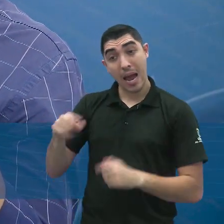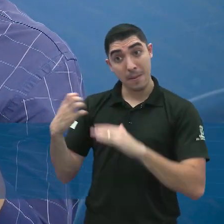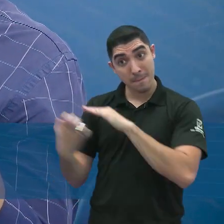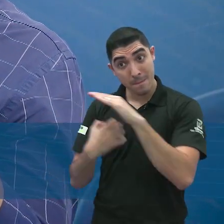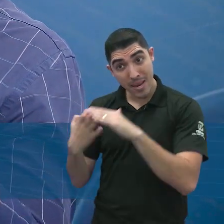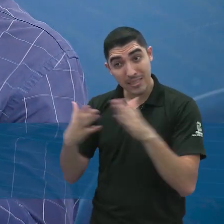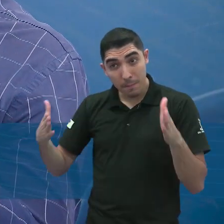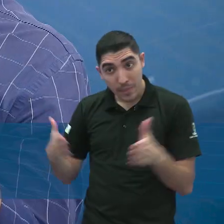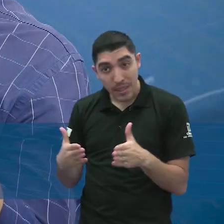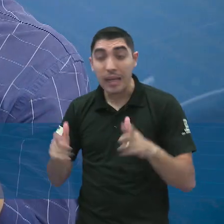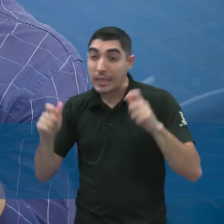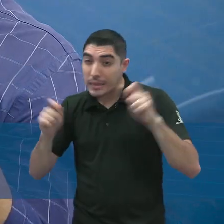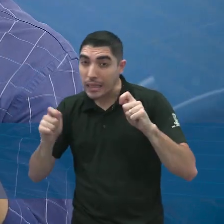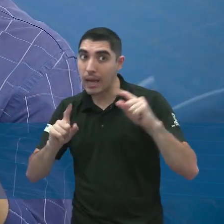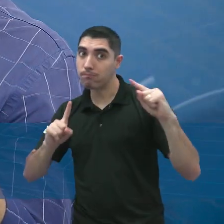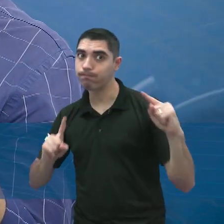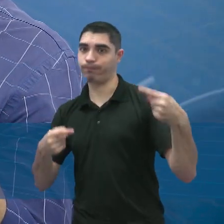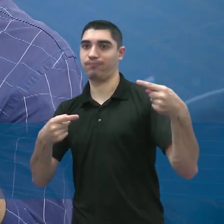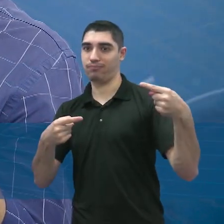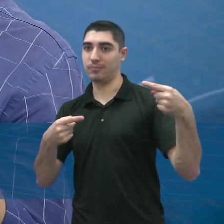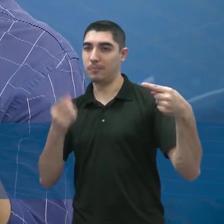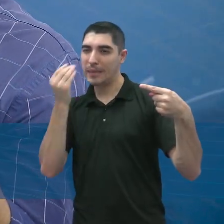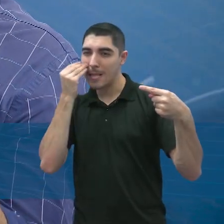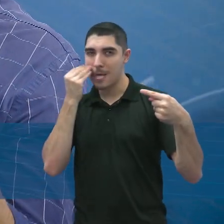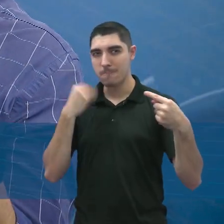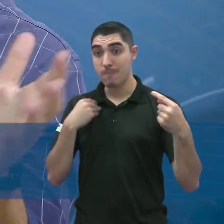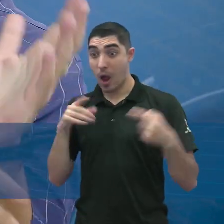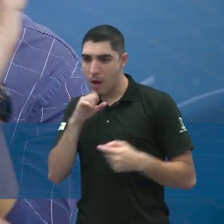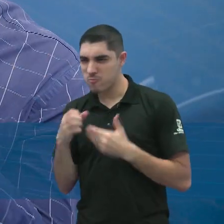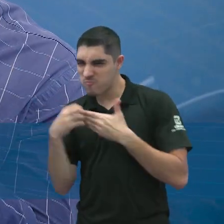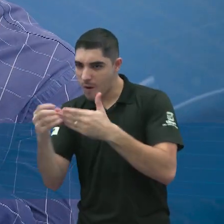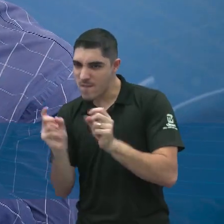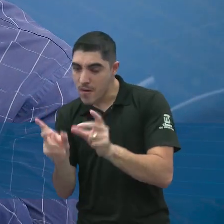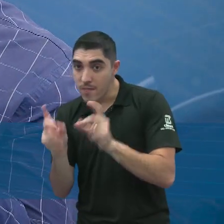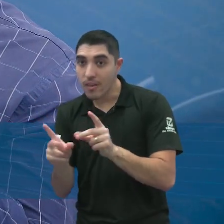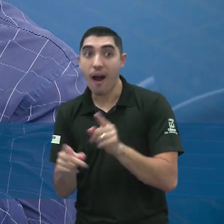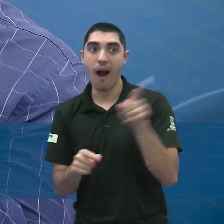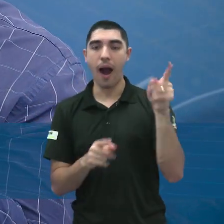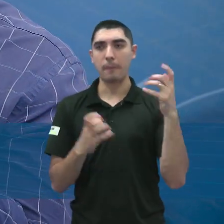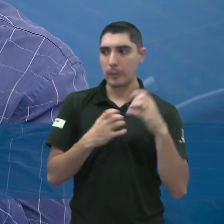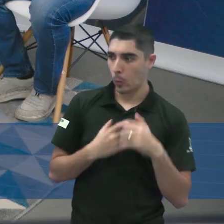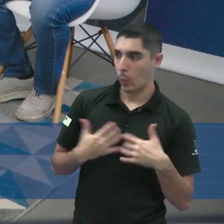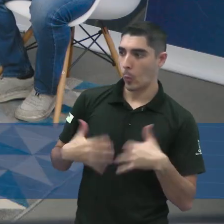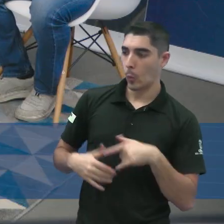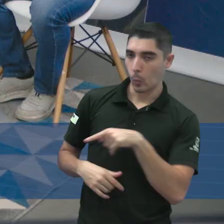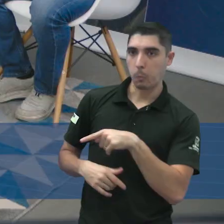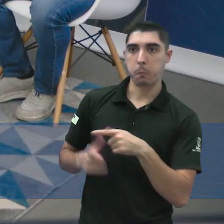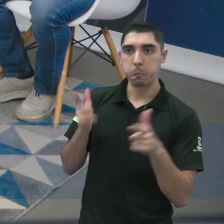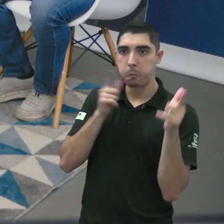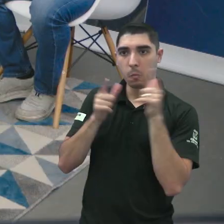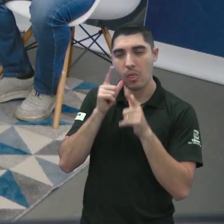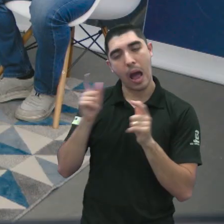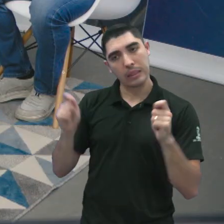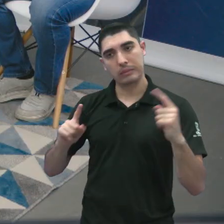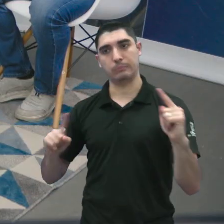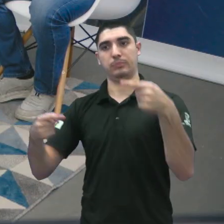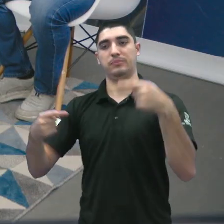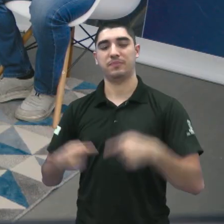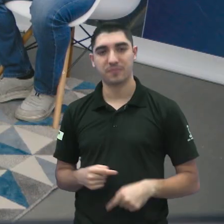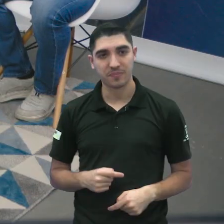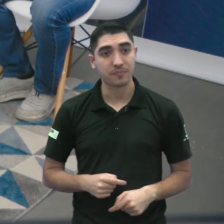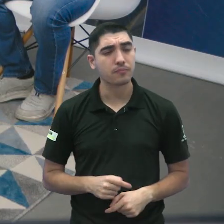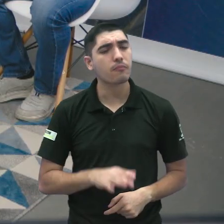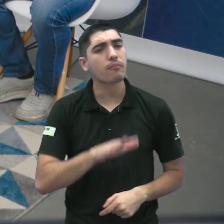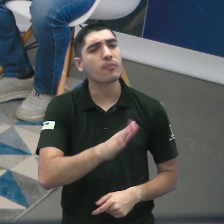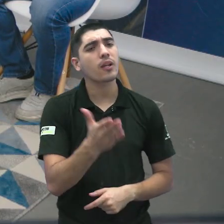que você consegue competir com os grandes no sentido de surfar essa onda com os grandes. Com certeza. Ô, Renato, o que